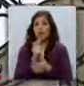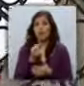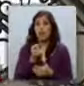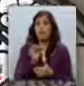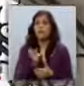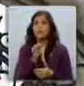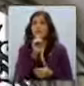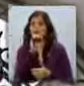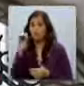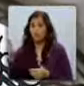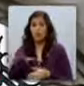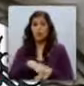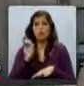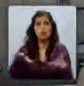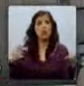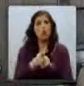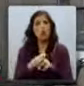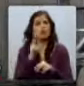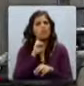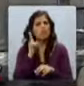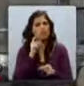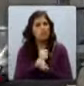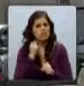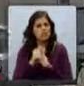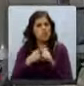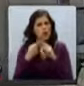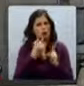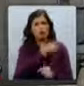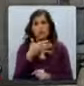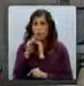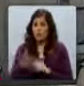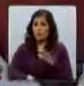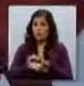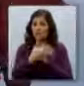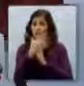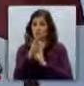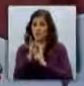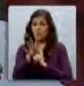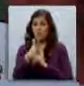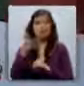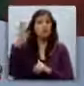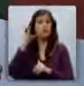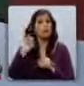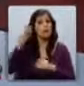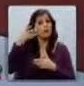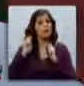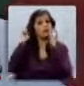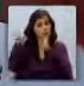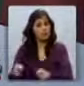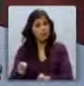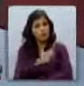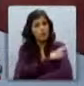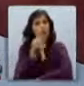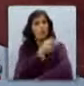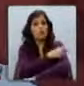feita a aquisições de bens e serviços entre 2012 e 2014, na altura do primeiro mandato de Santana Lopes, enquanto provedor da Santa